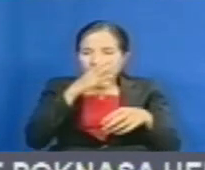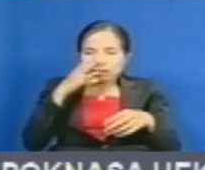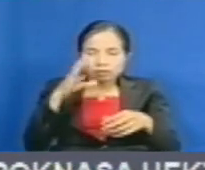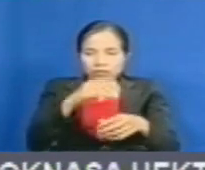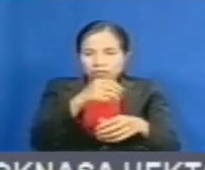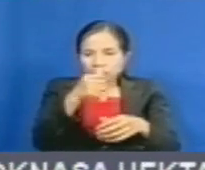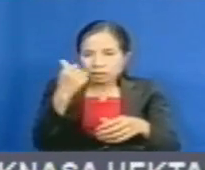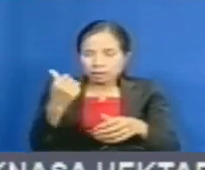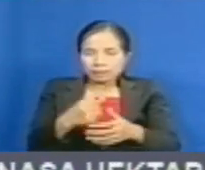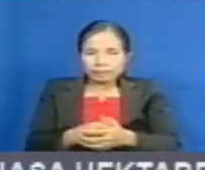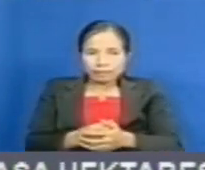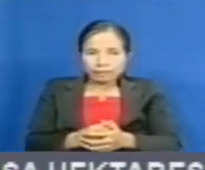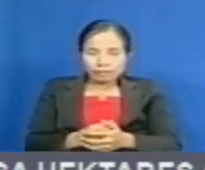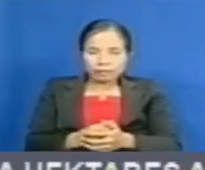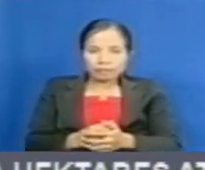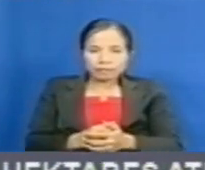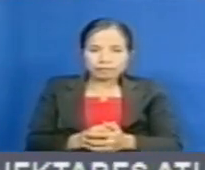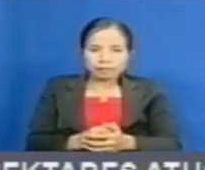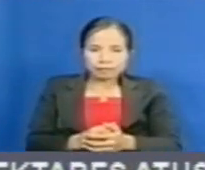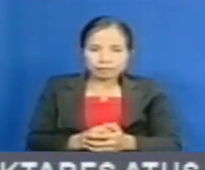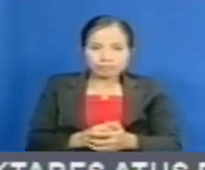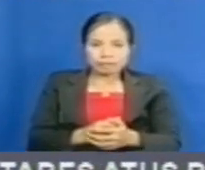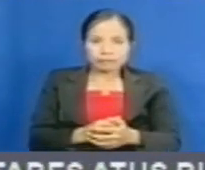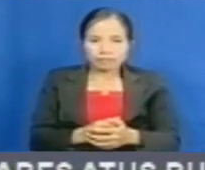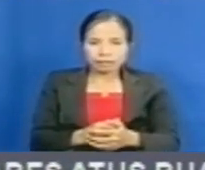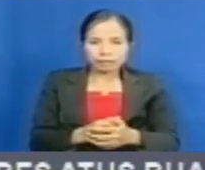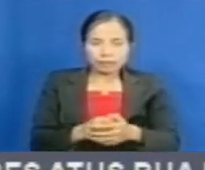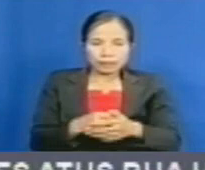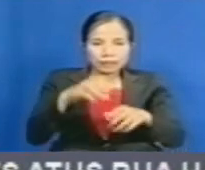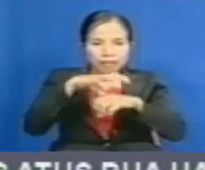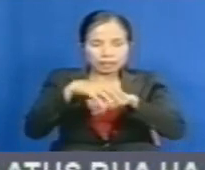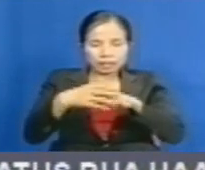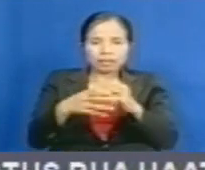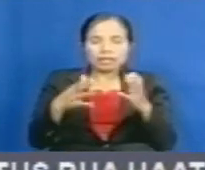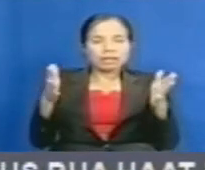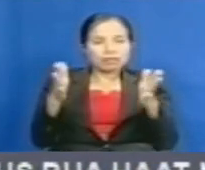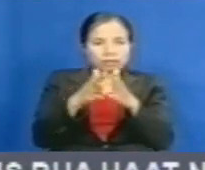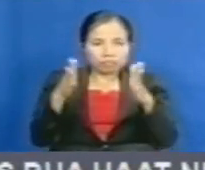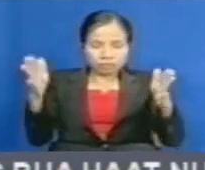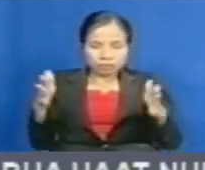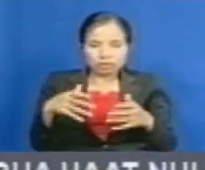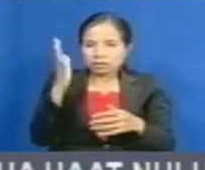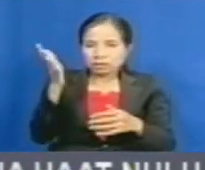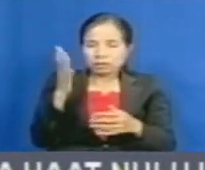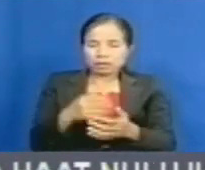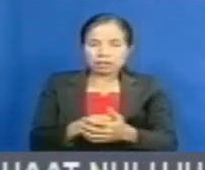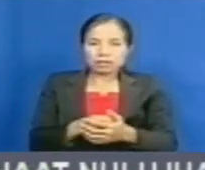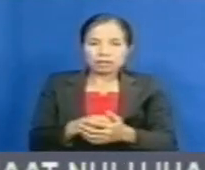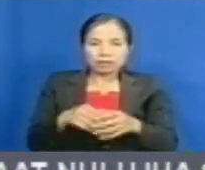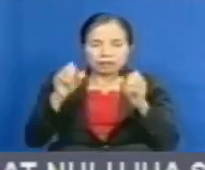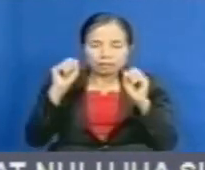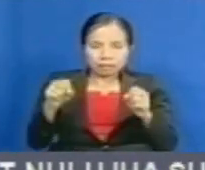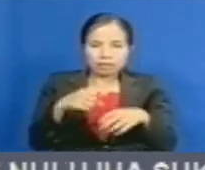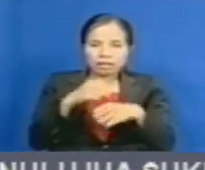selotan. Rai iha webere kneba iha tanu. Ia hectares 50 hectares de uasca. Deve ver a potência